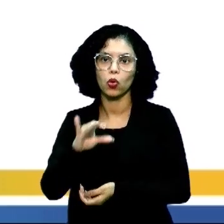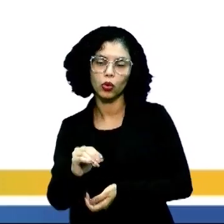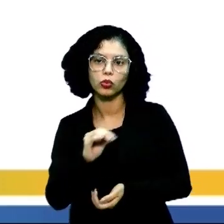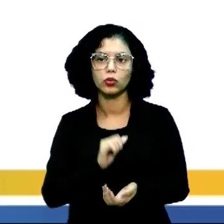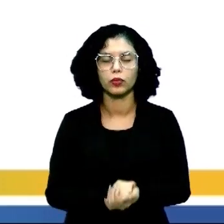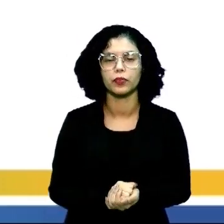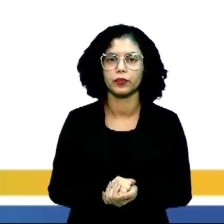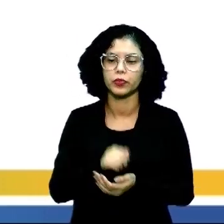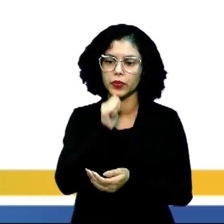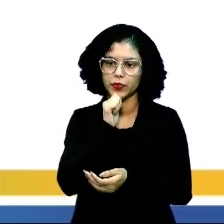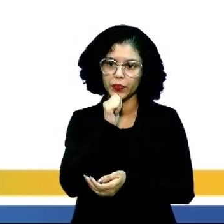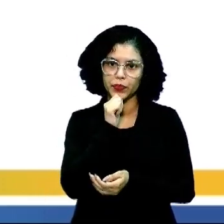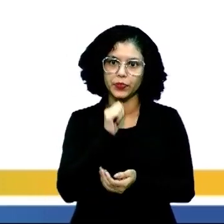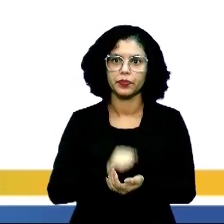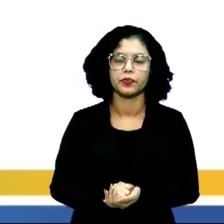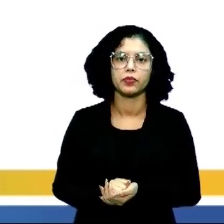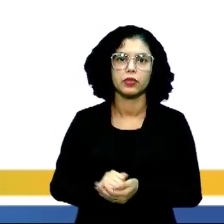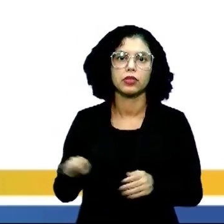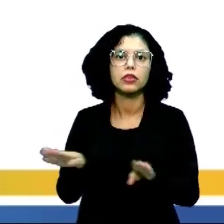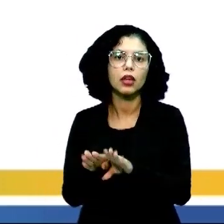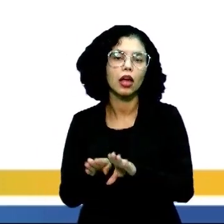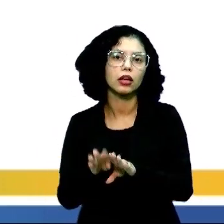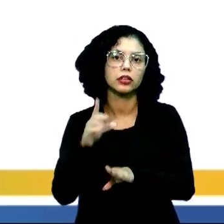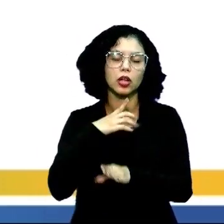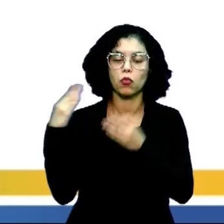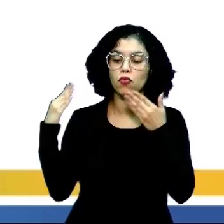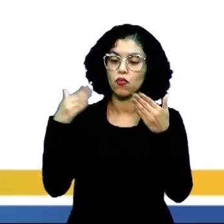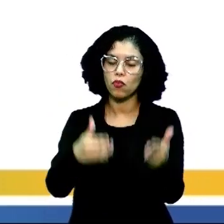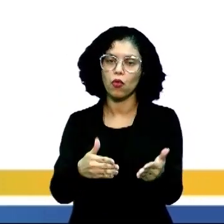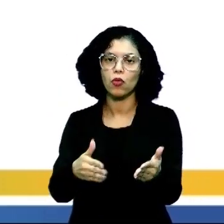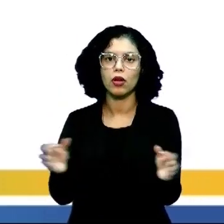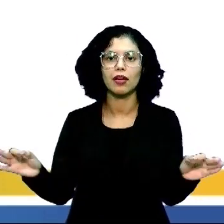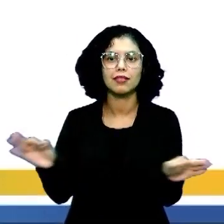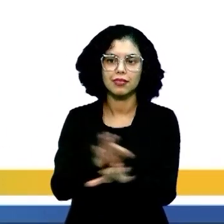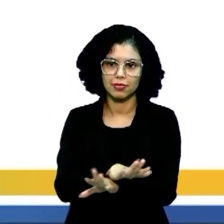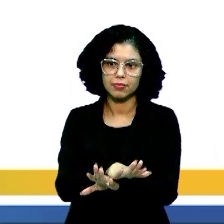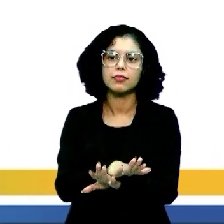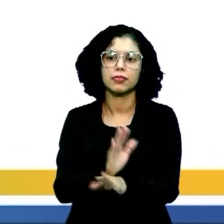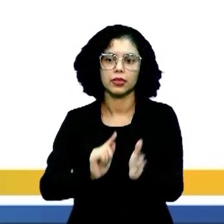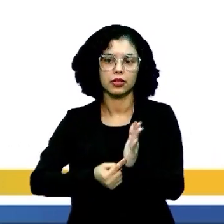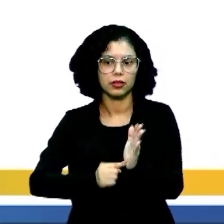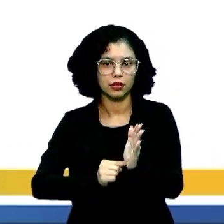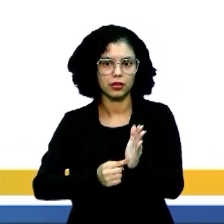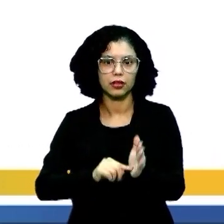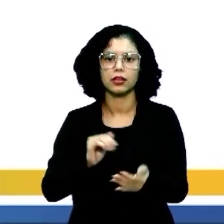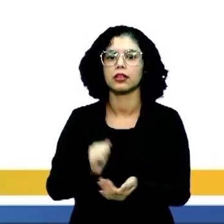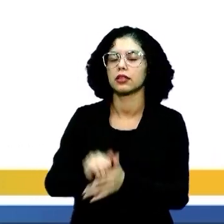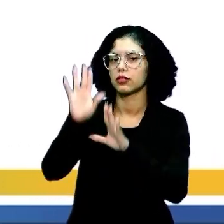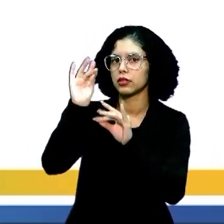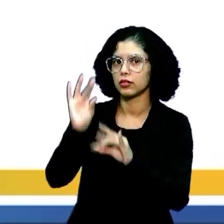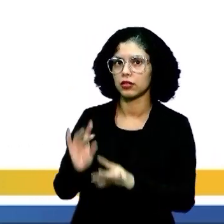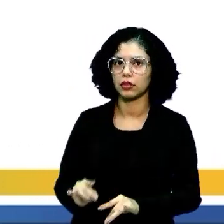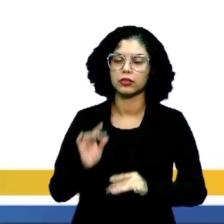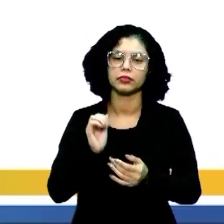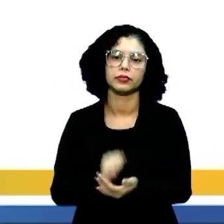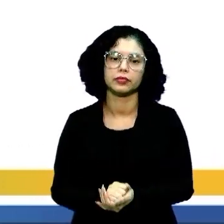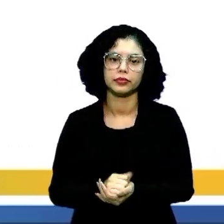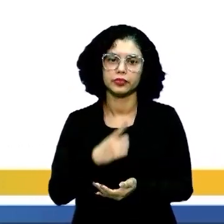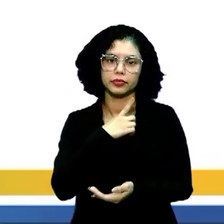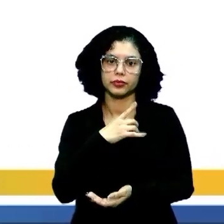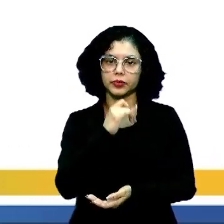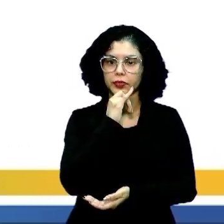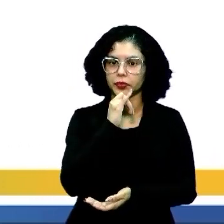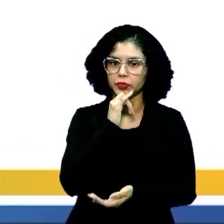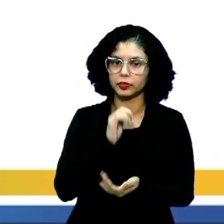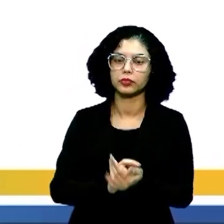terrorismo ou a guerra ao terrorismo? Tinha como objetivo aí alguns pontos que a gente vai destacar. Por exemplo, tinha a